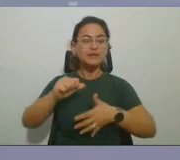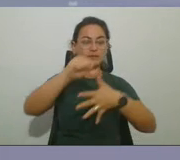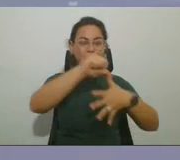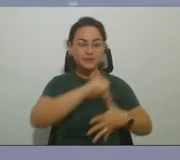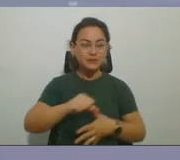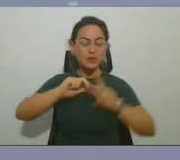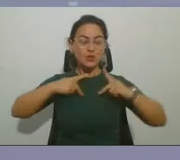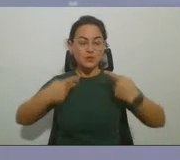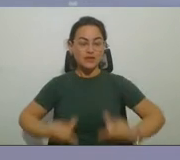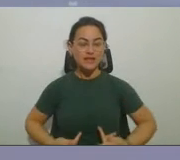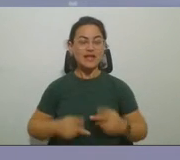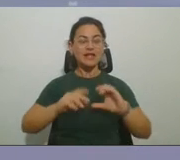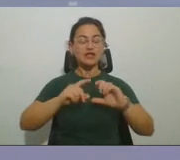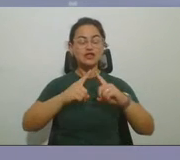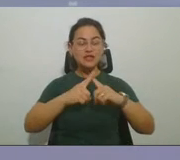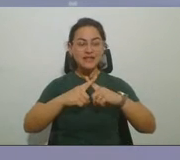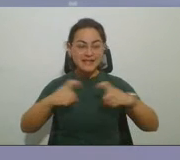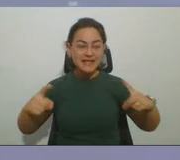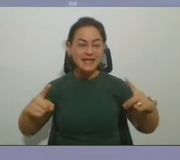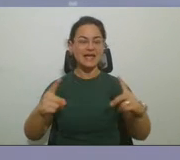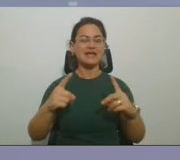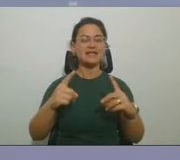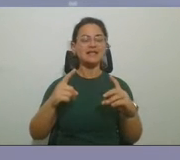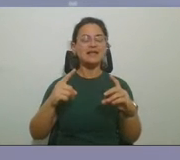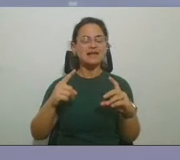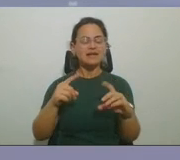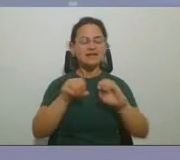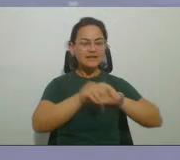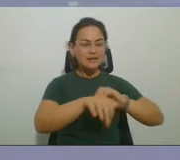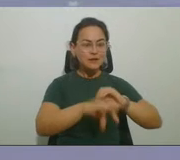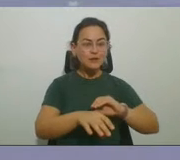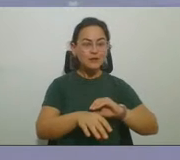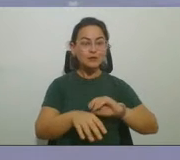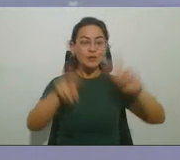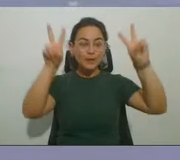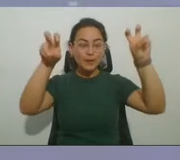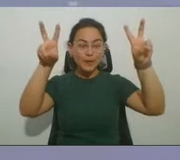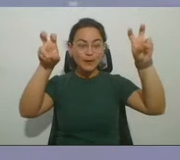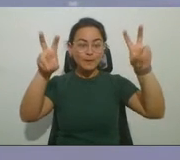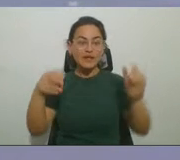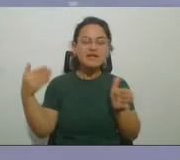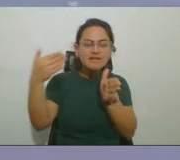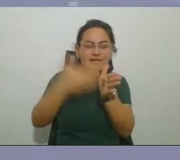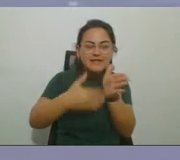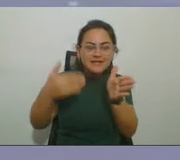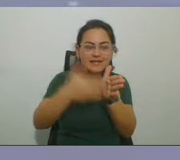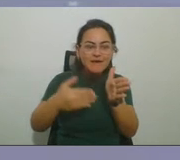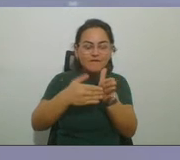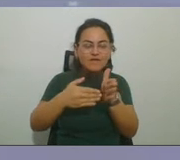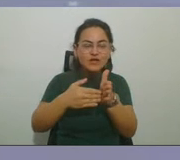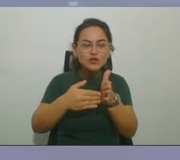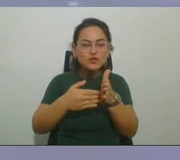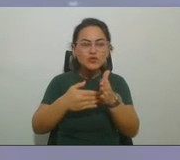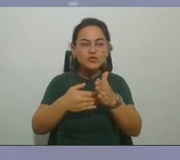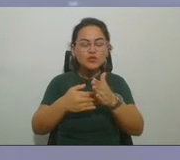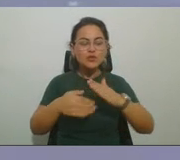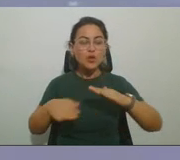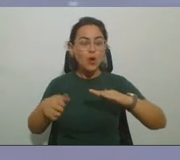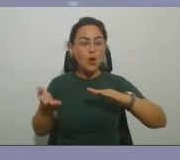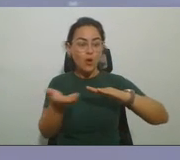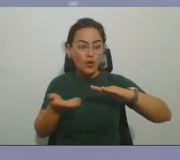e Educação, com o tema Desafios Contemporâneos para as Sociedades